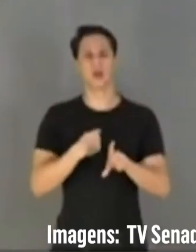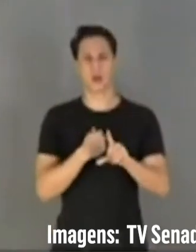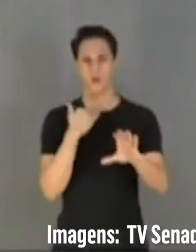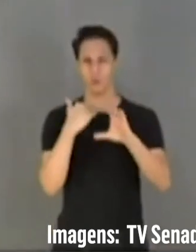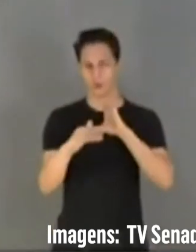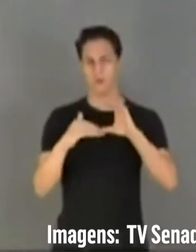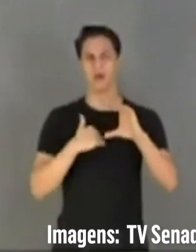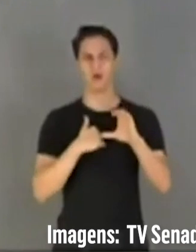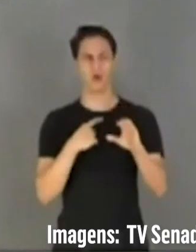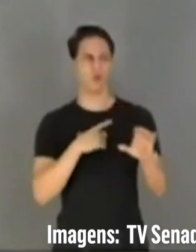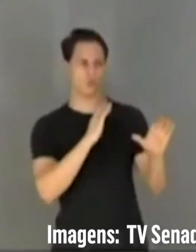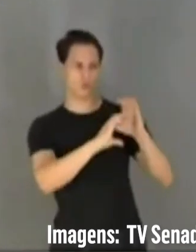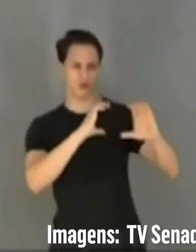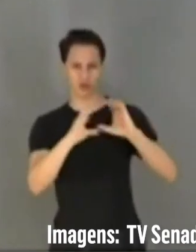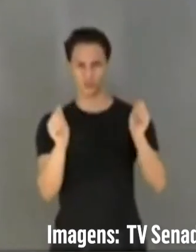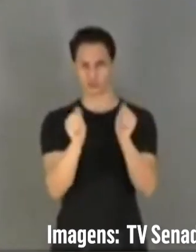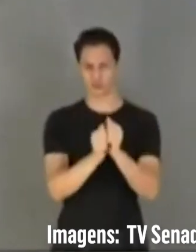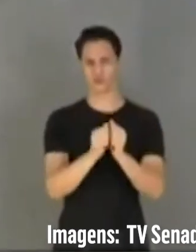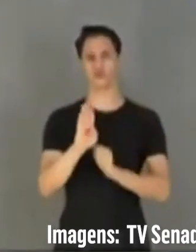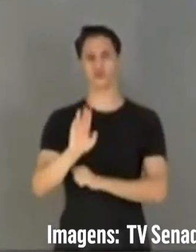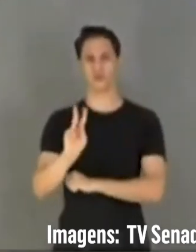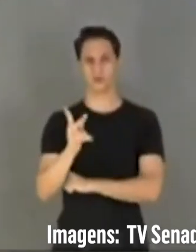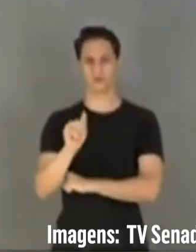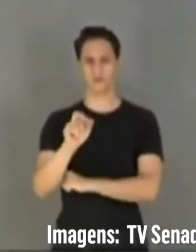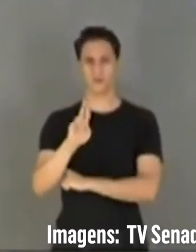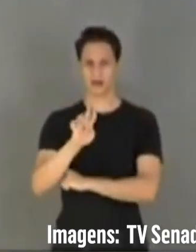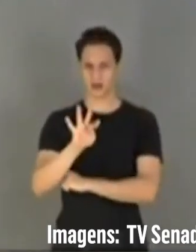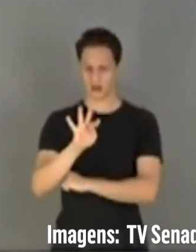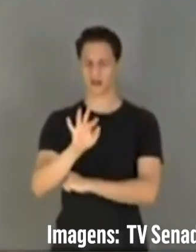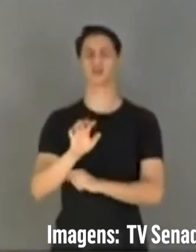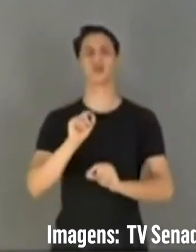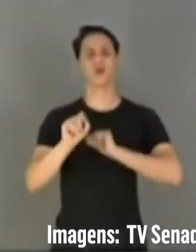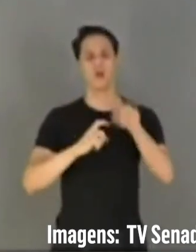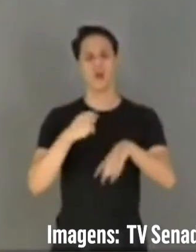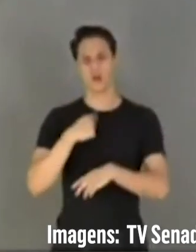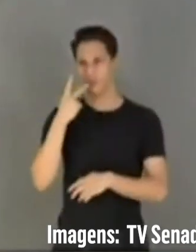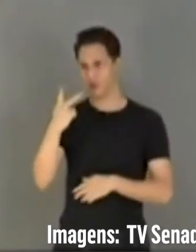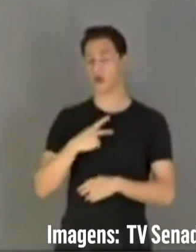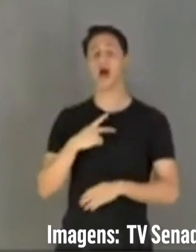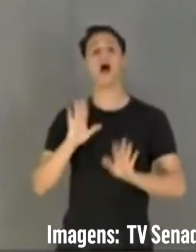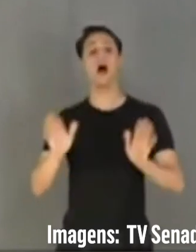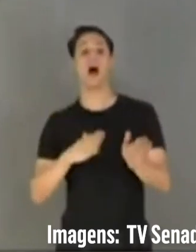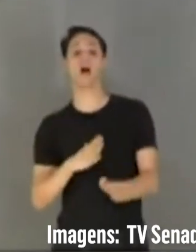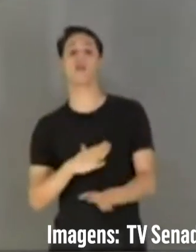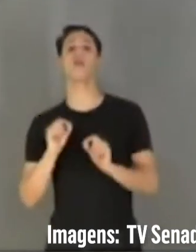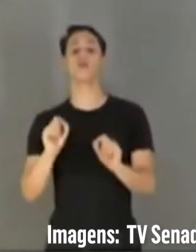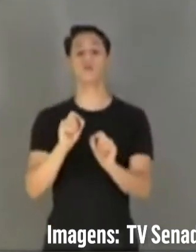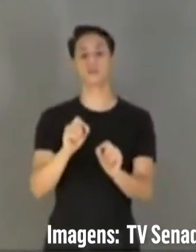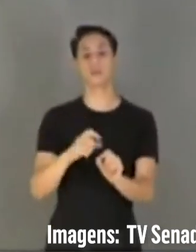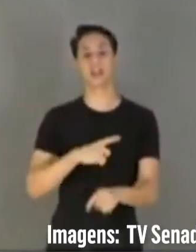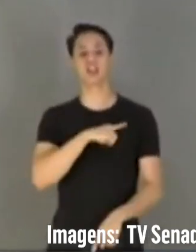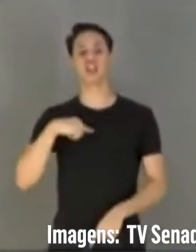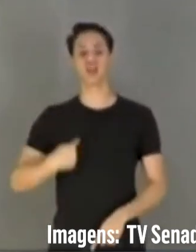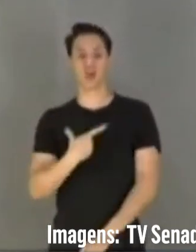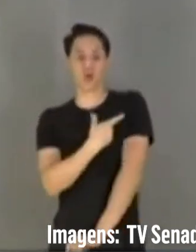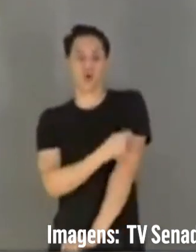com a Barat, links das notícias falando que a Coronavac está custando 10 dólares e